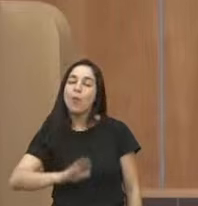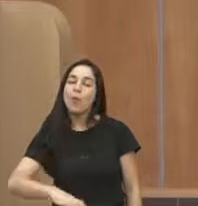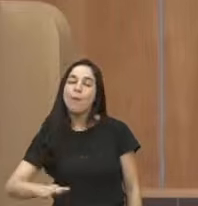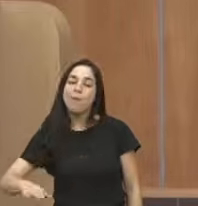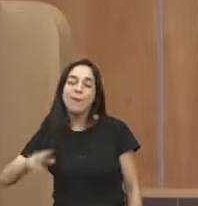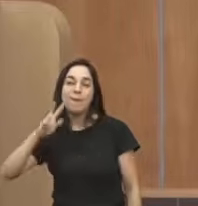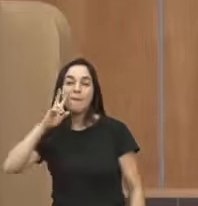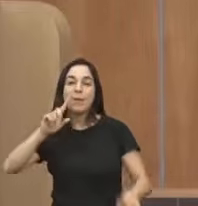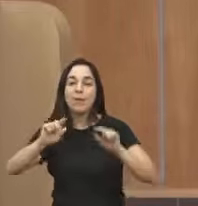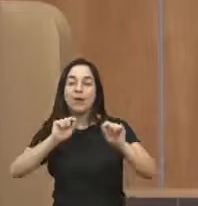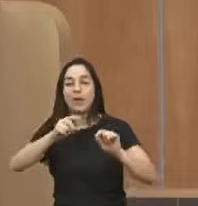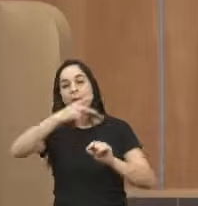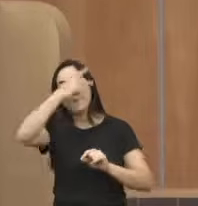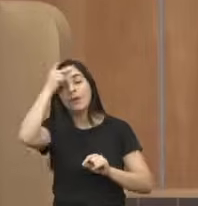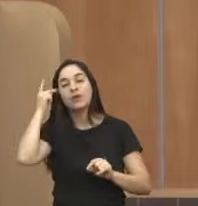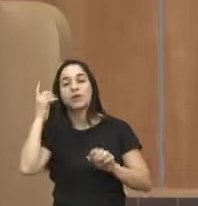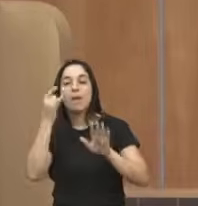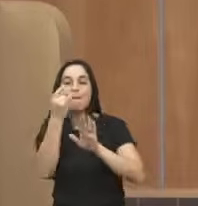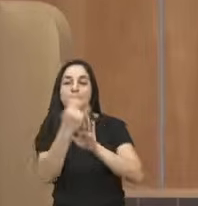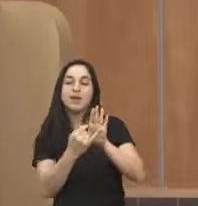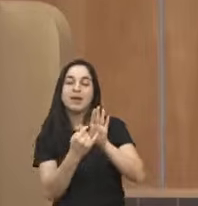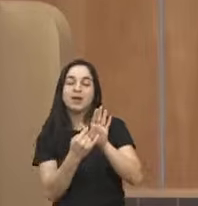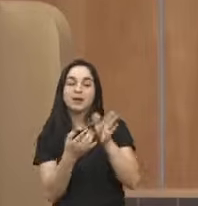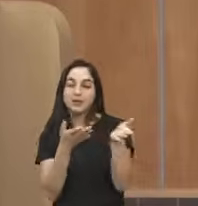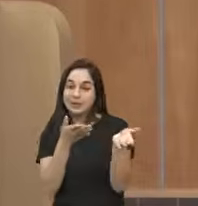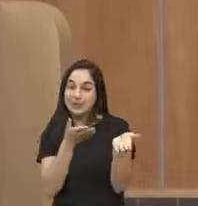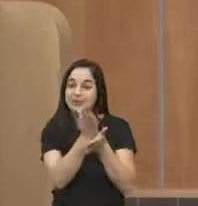as pessoas depois que tinham seu processo aprovado,